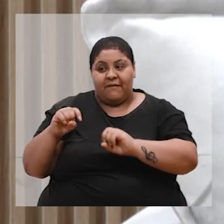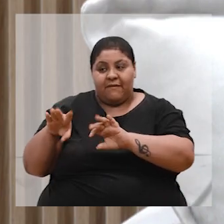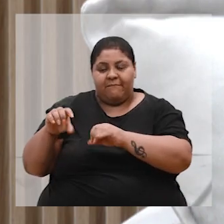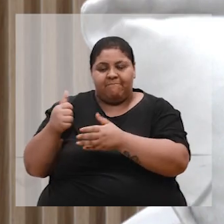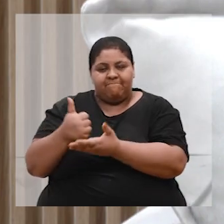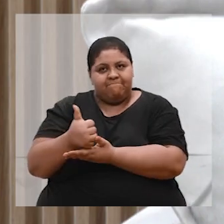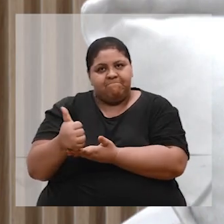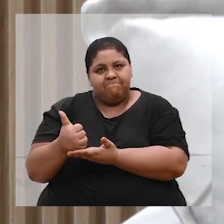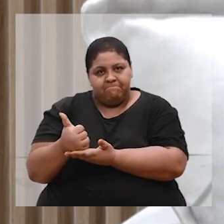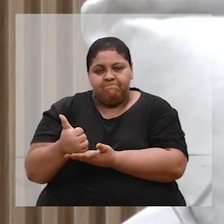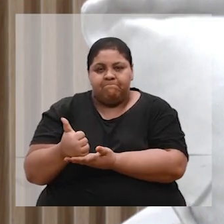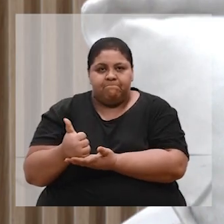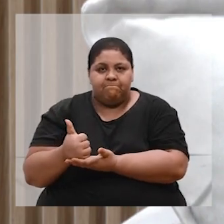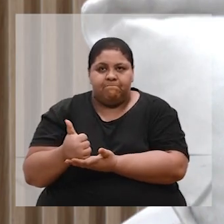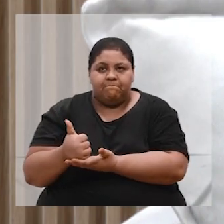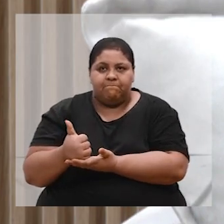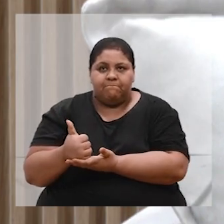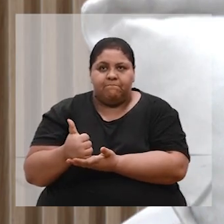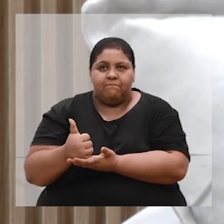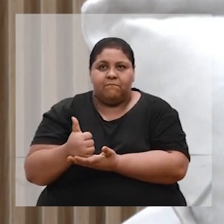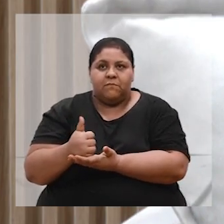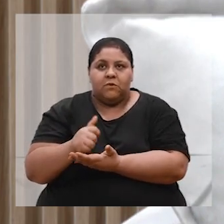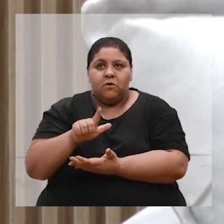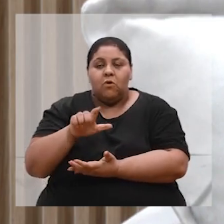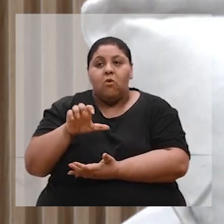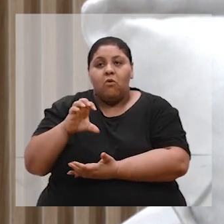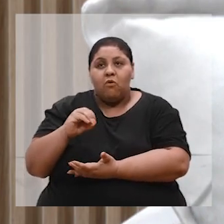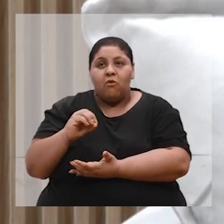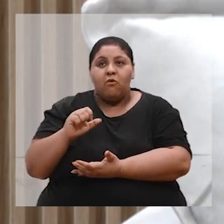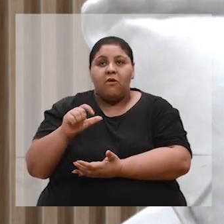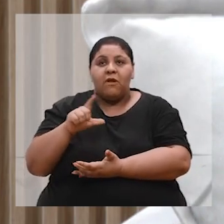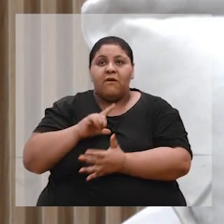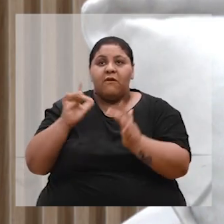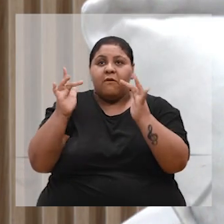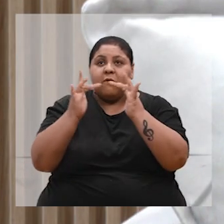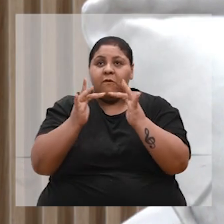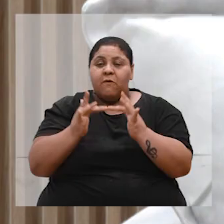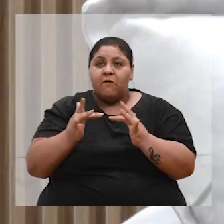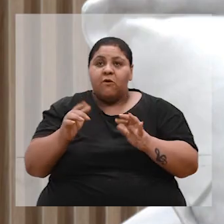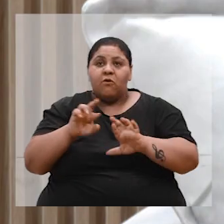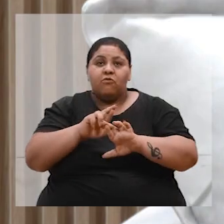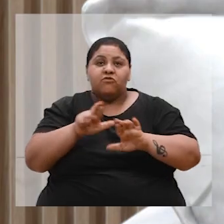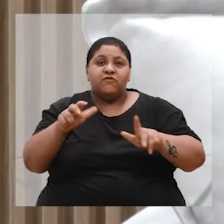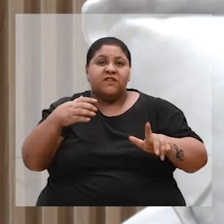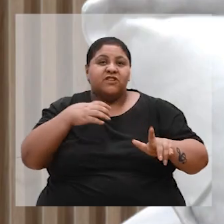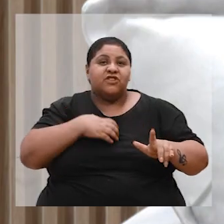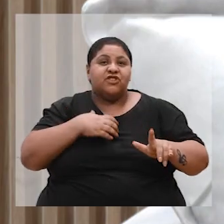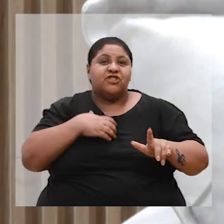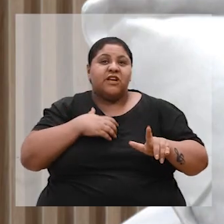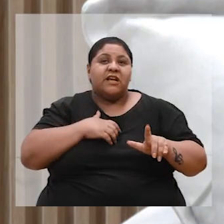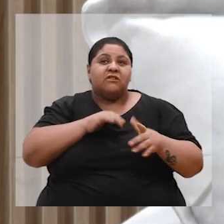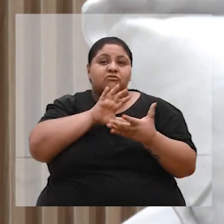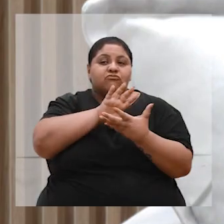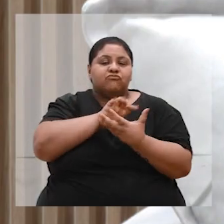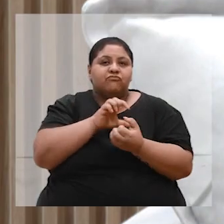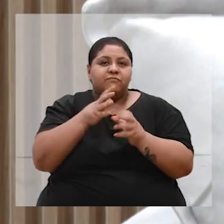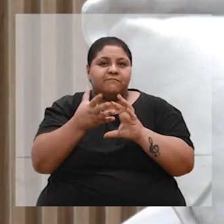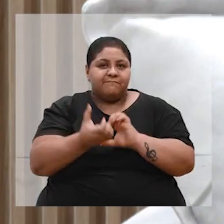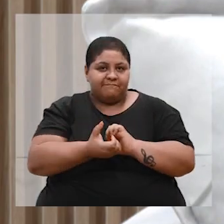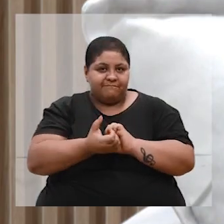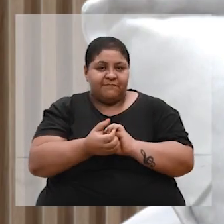que na educação básica, o Léo vai ter contato com diferentes expressões